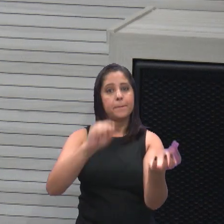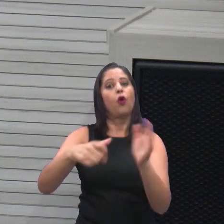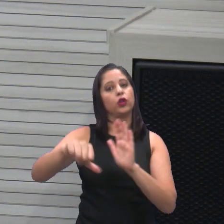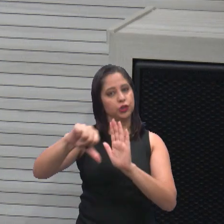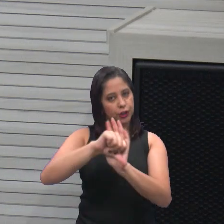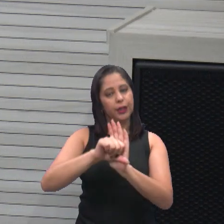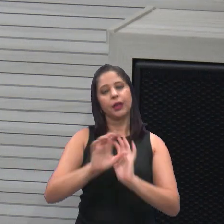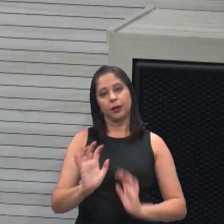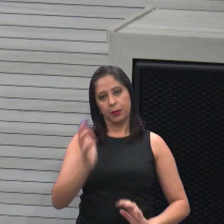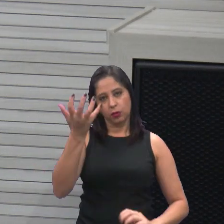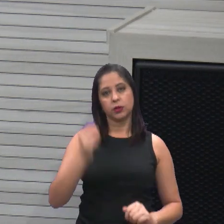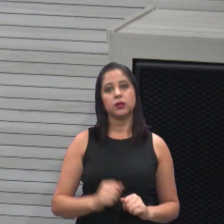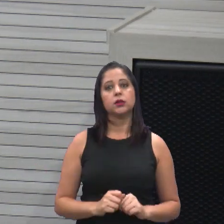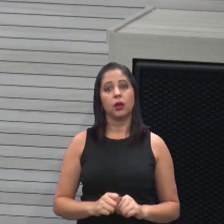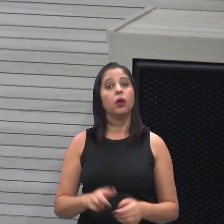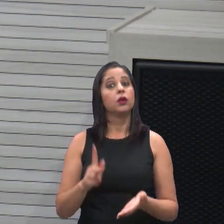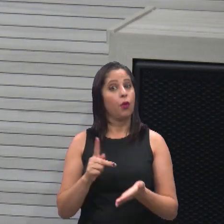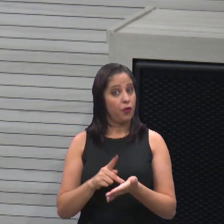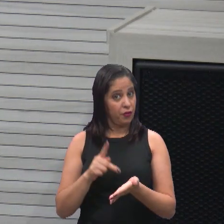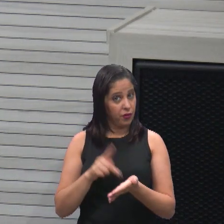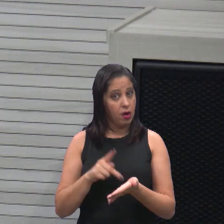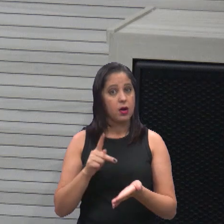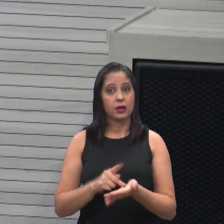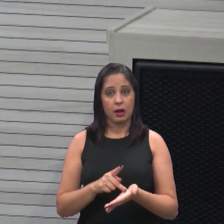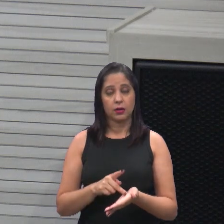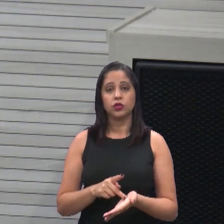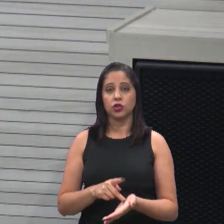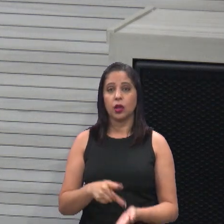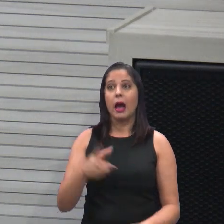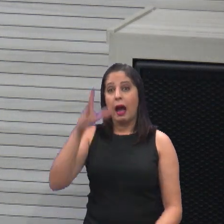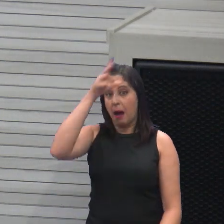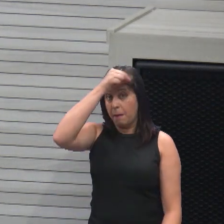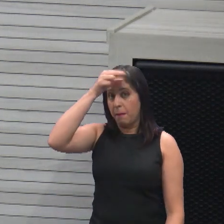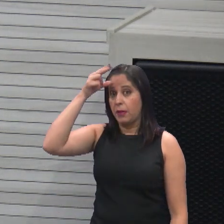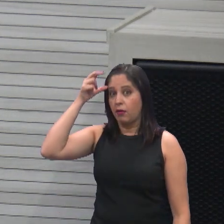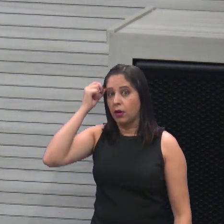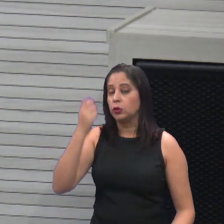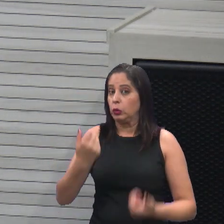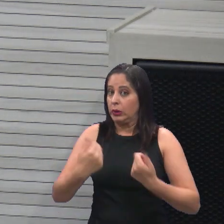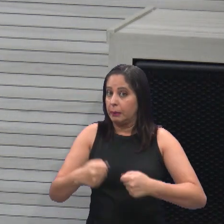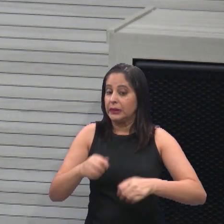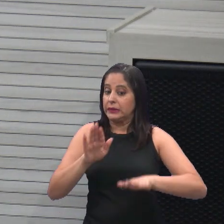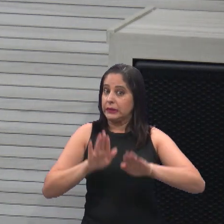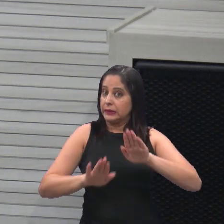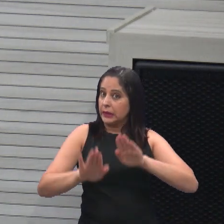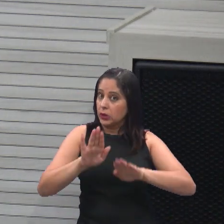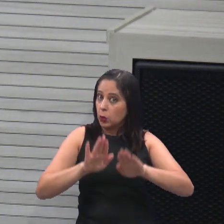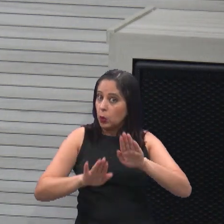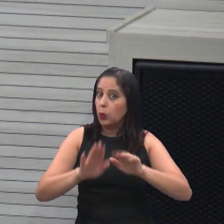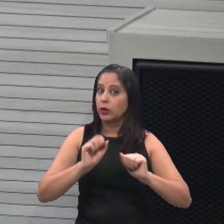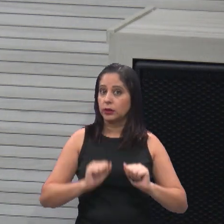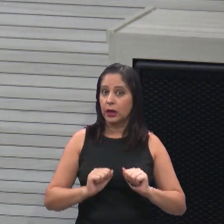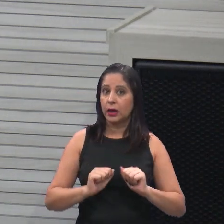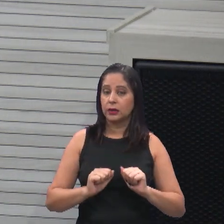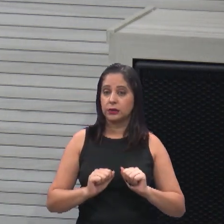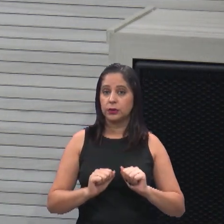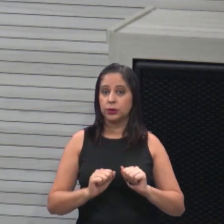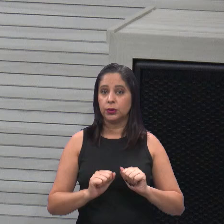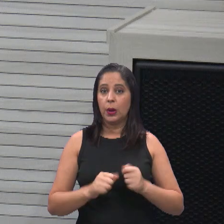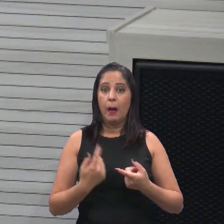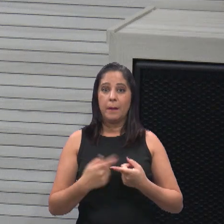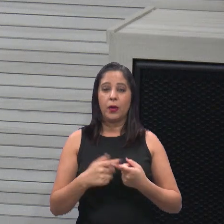o governo realmente precisa tomar bastante cuidado com essas árvores, no caso, que já possuem esse